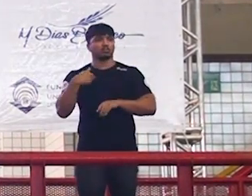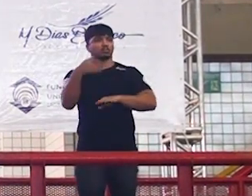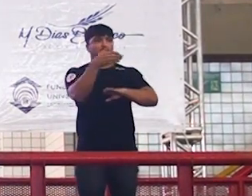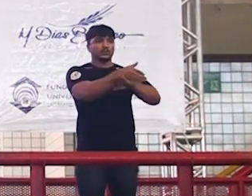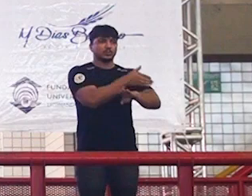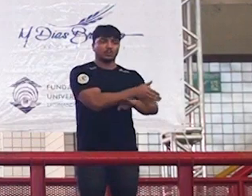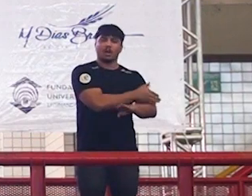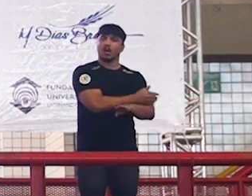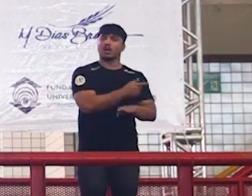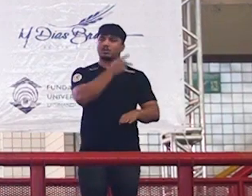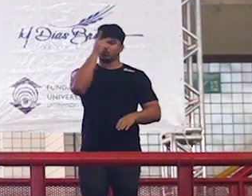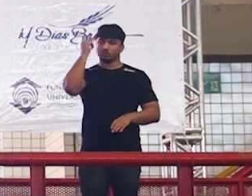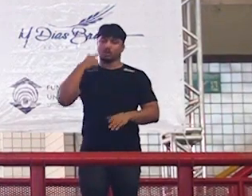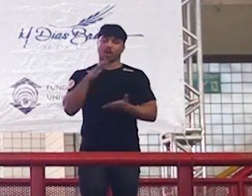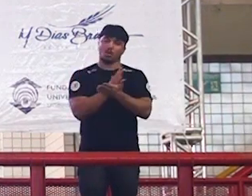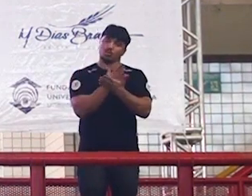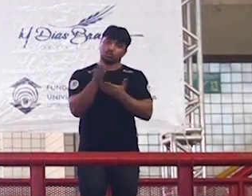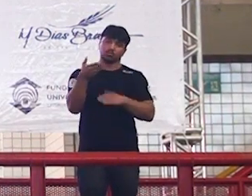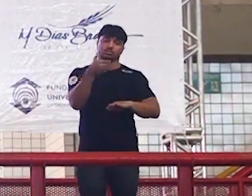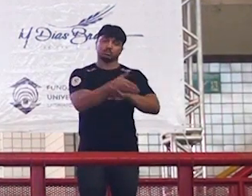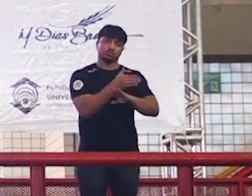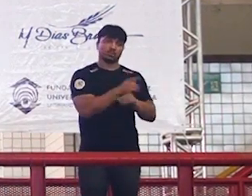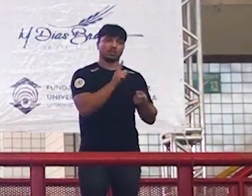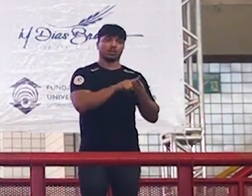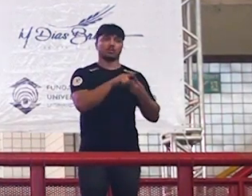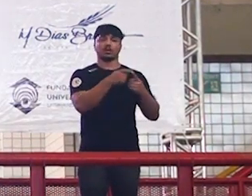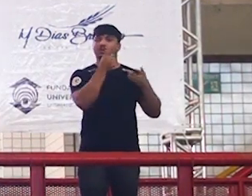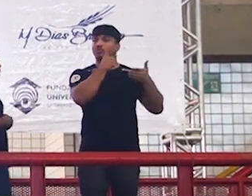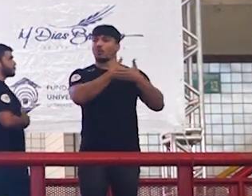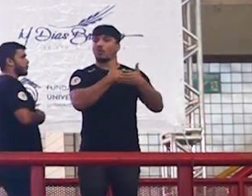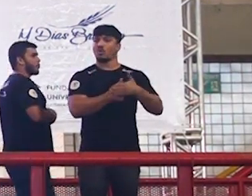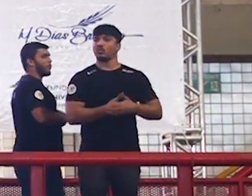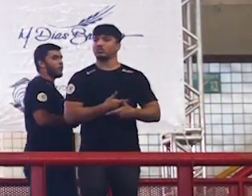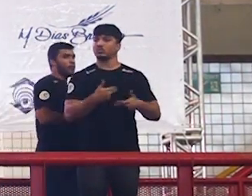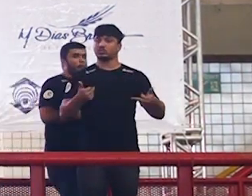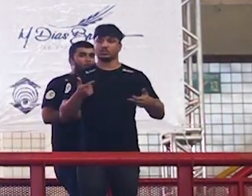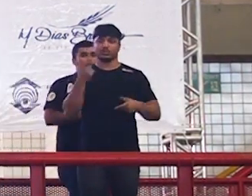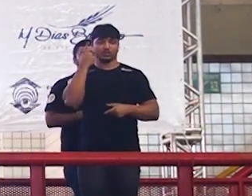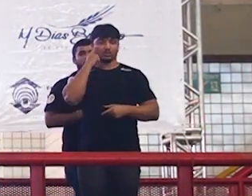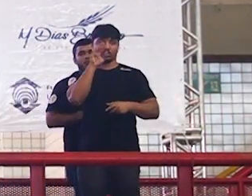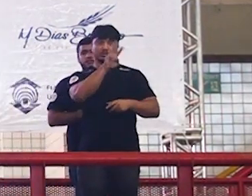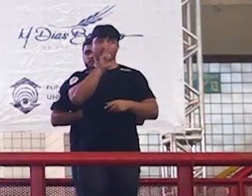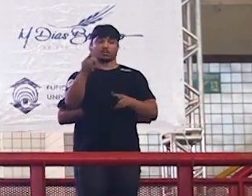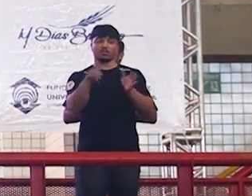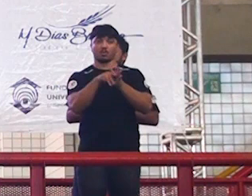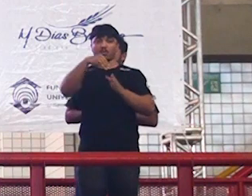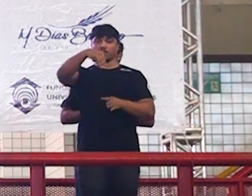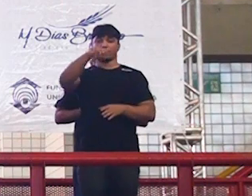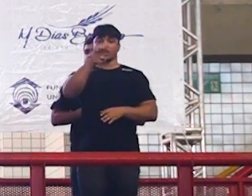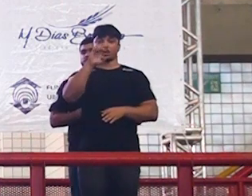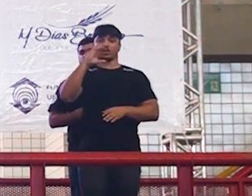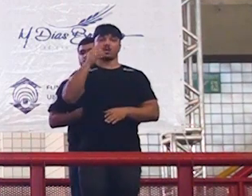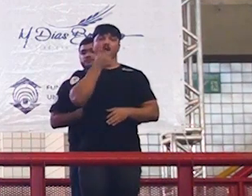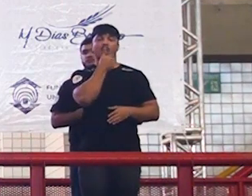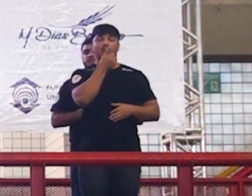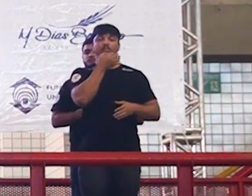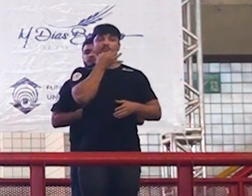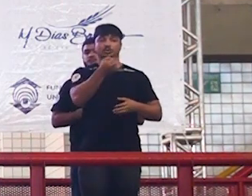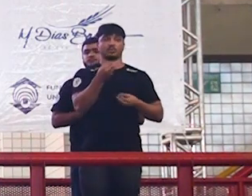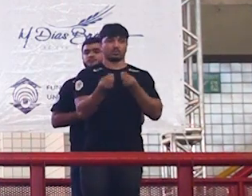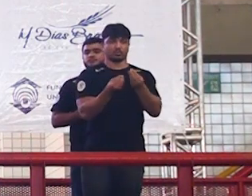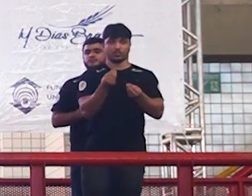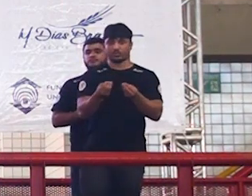meus alunos participaram, acredito que alguns alunos aqui também participaram. Você entrava no site do MEC e dava a